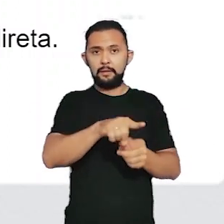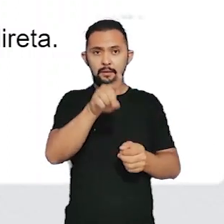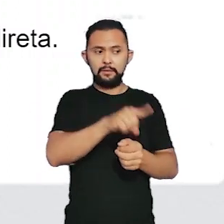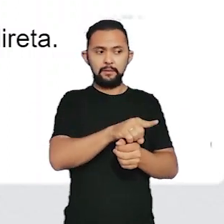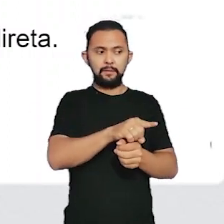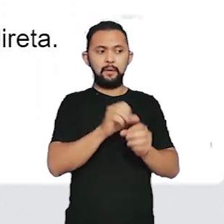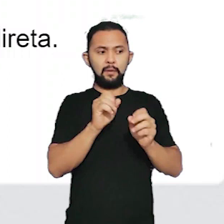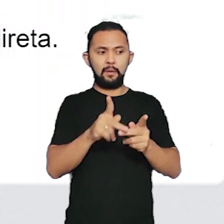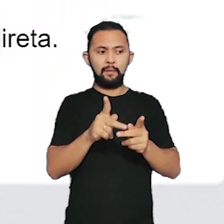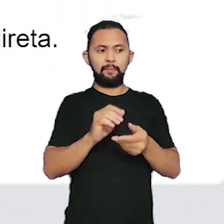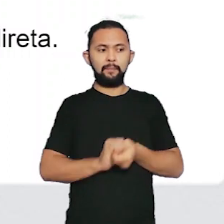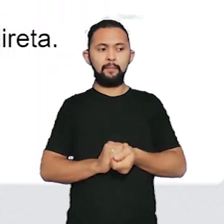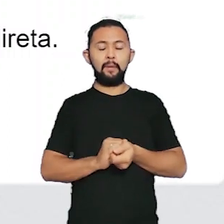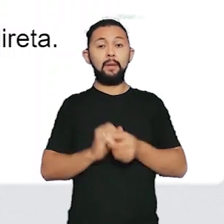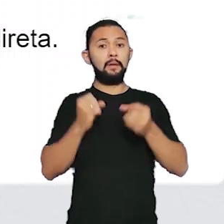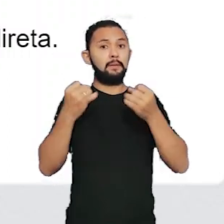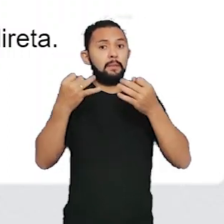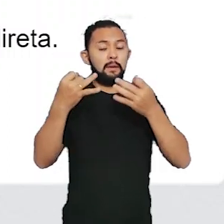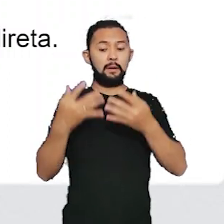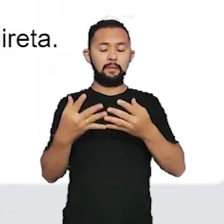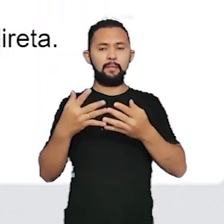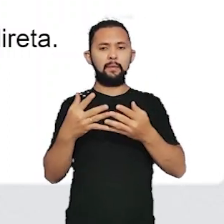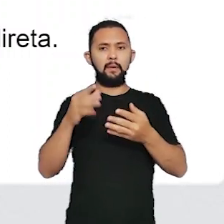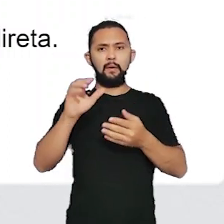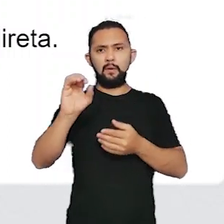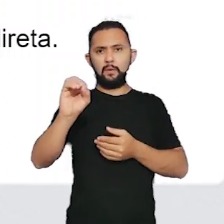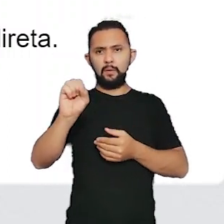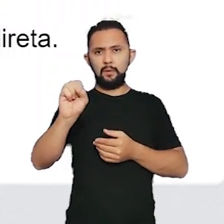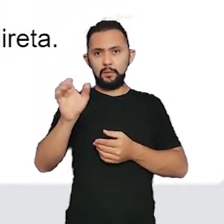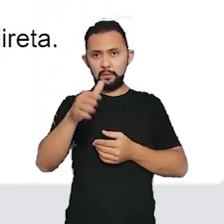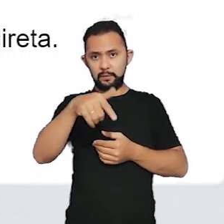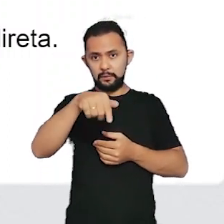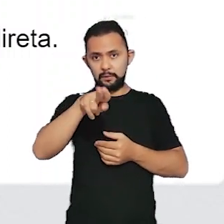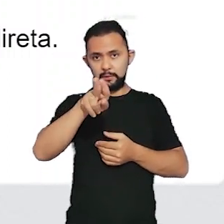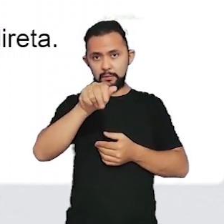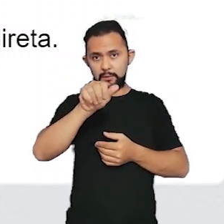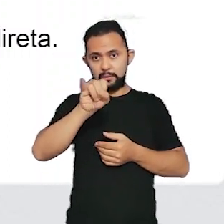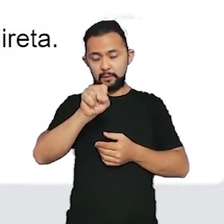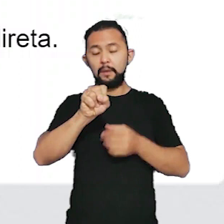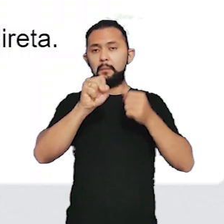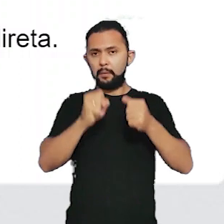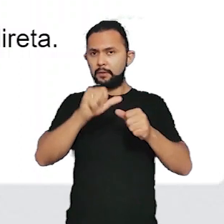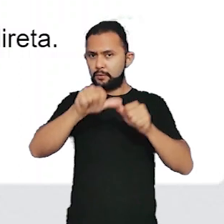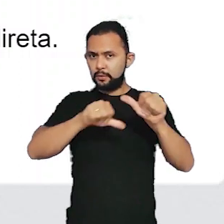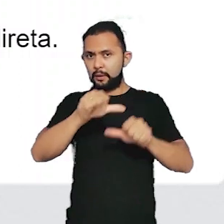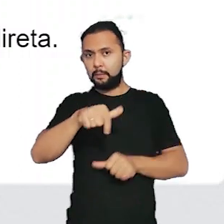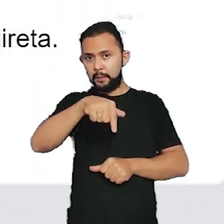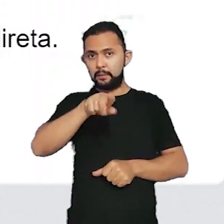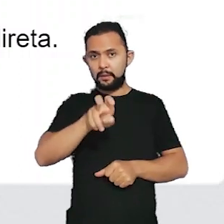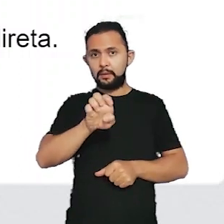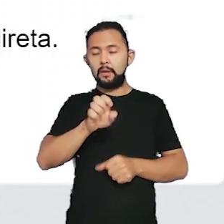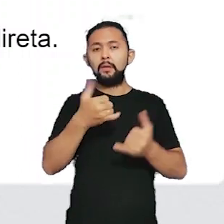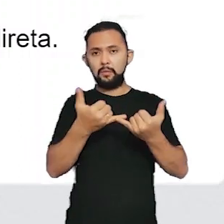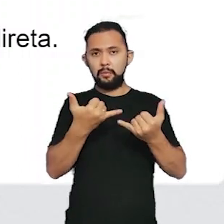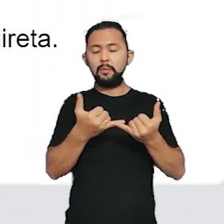do manual de instruções, os quais nos autoimpomos. Então, posso trocar o que pelos quais,